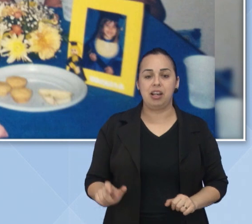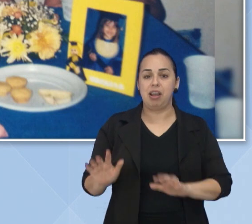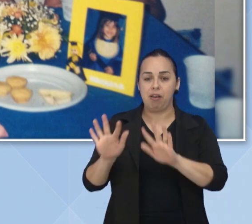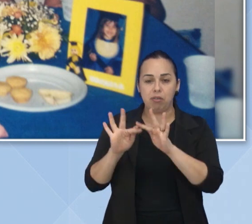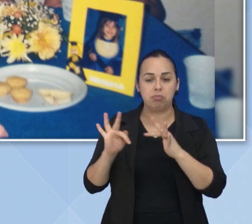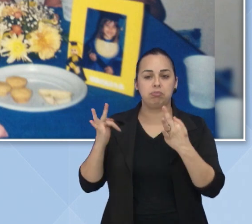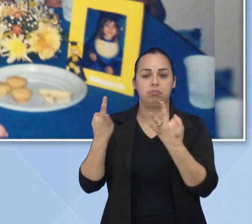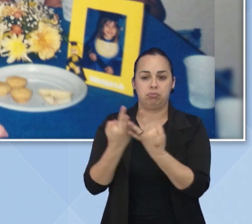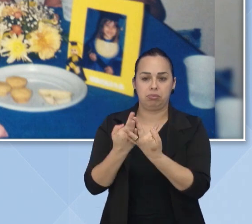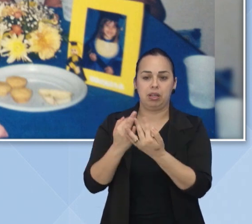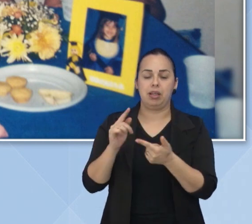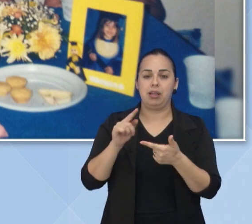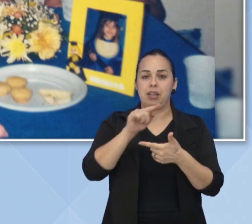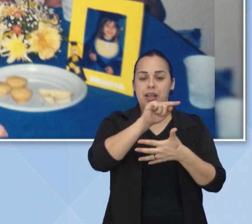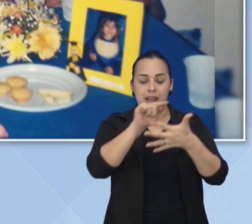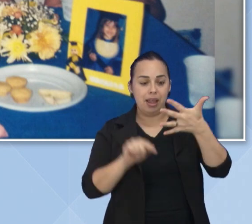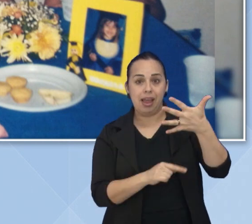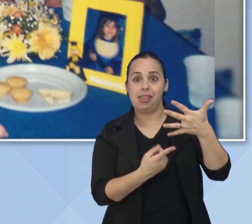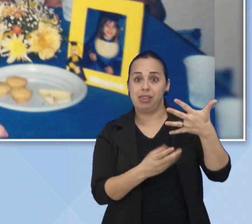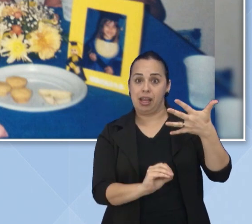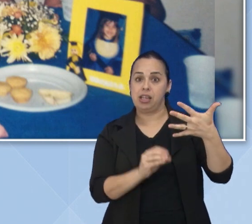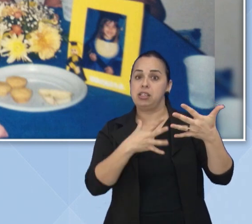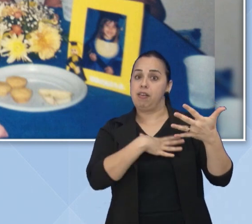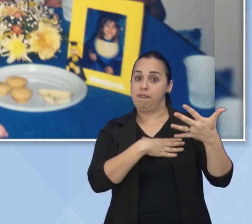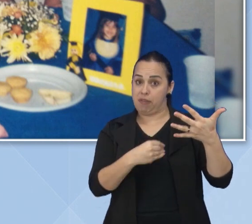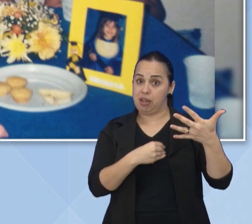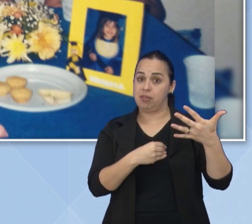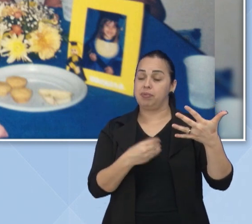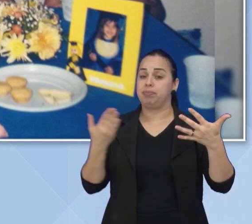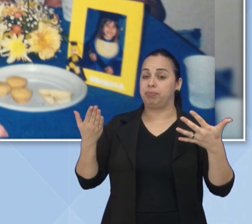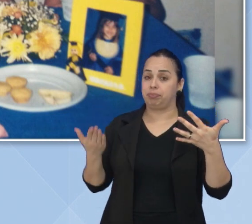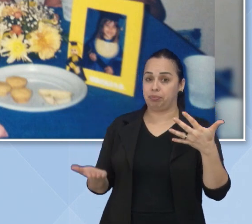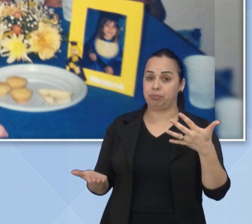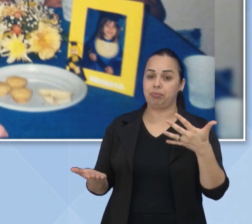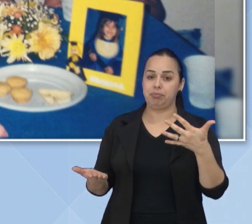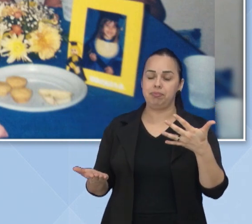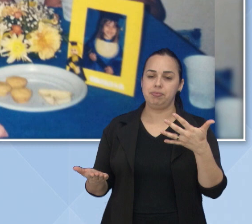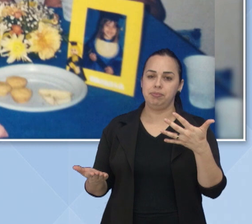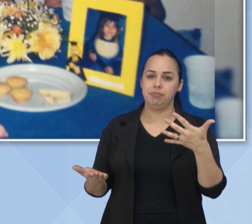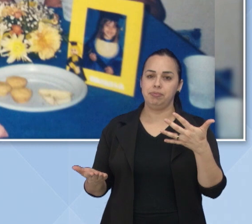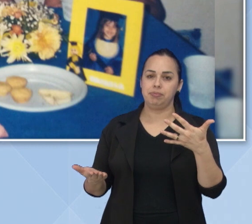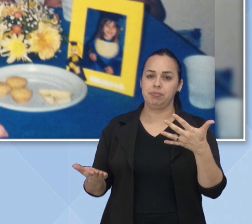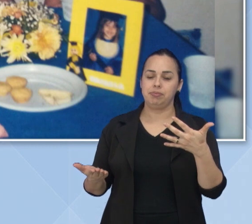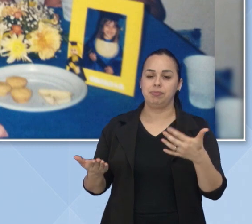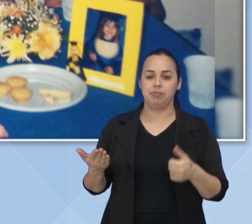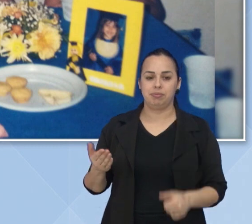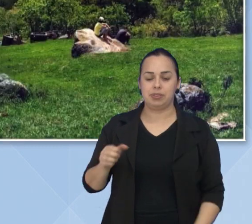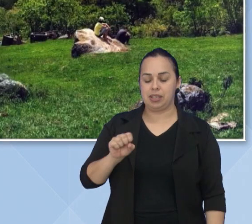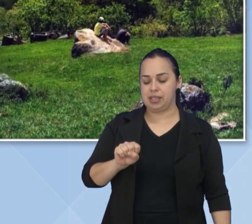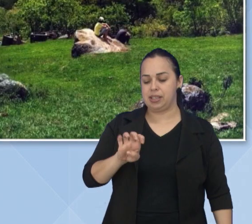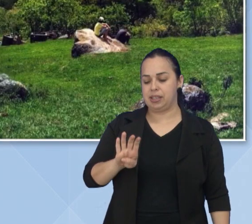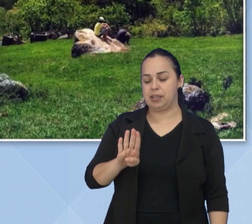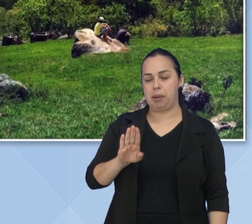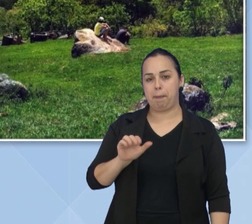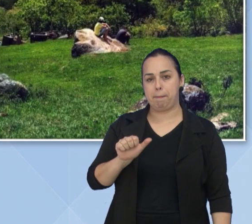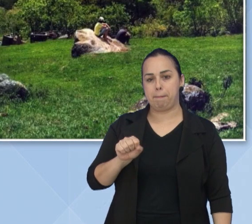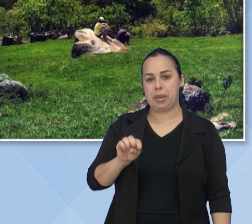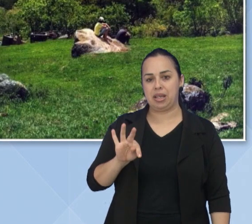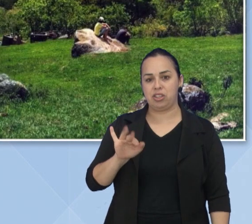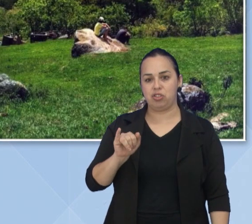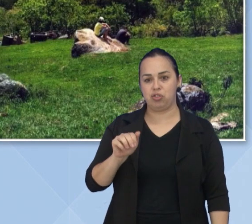família, pai de 10 filhos, Sebastião Vitor, Luiz, Francisco, José